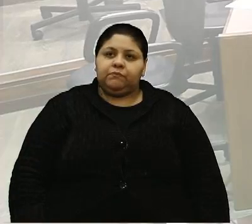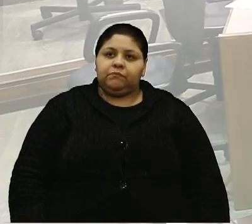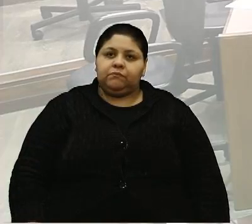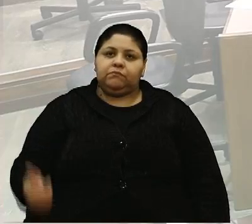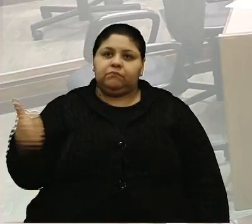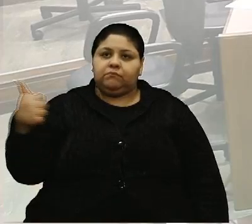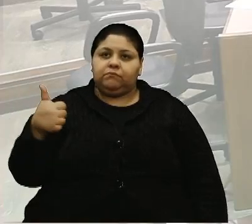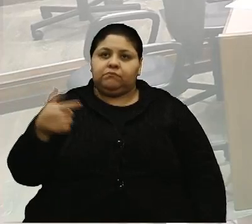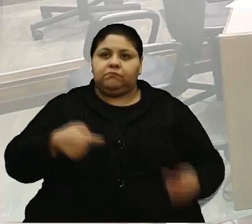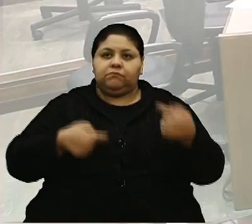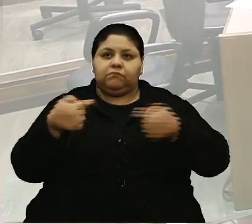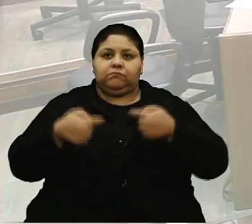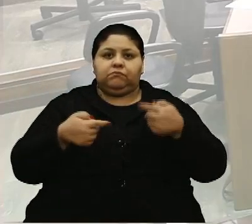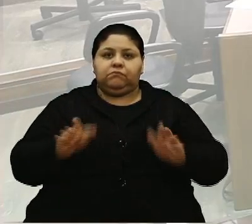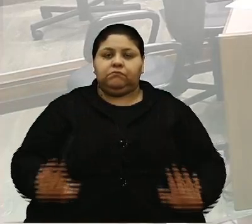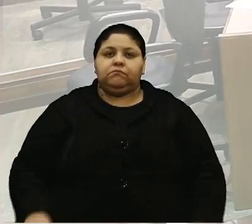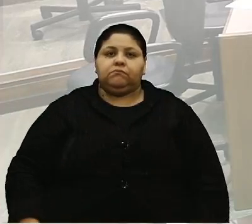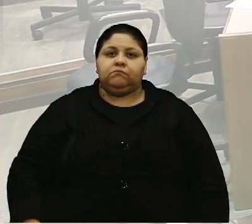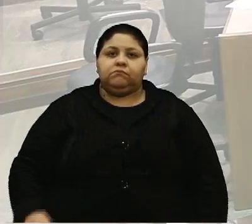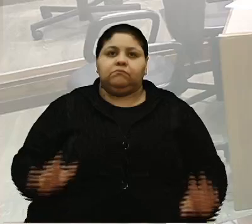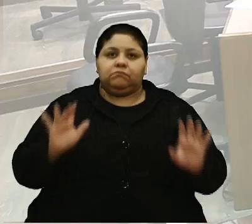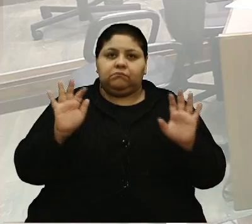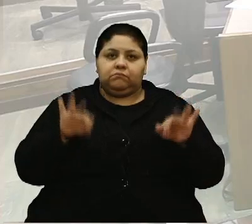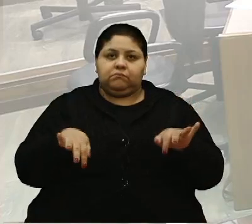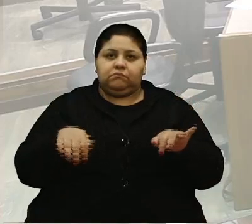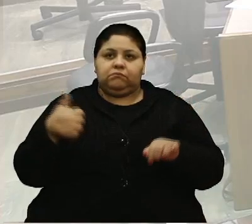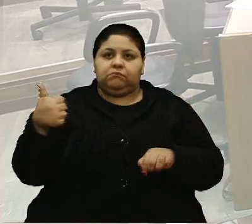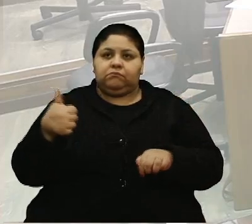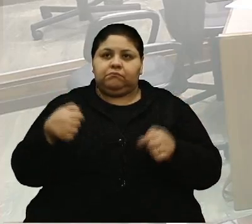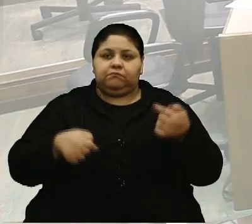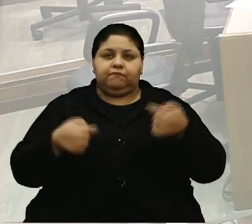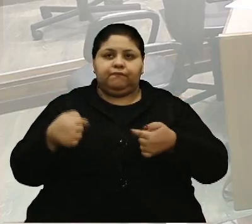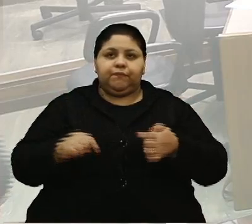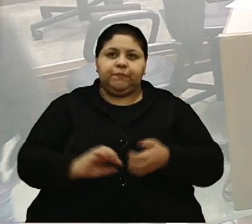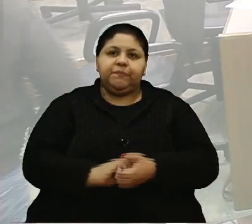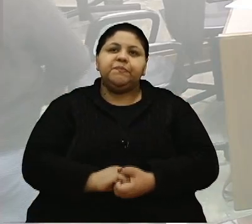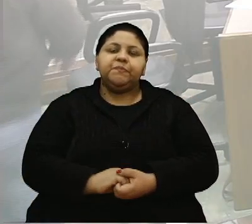Em primeira discussão, encerrada a primeira discussão.